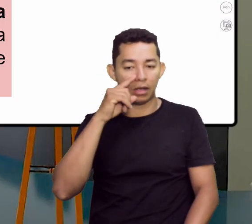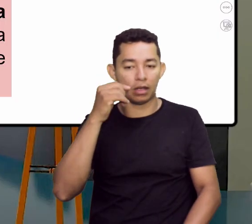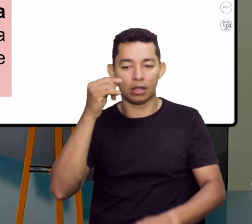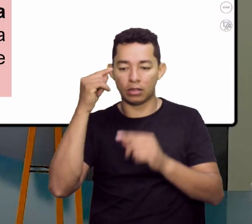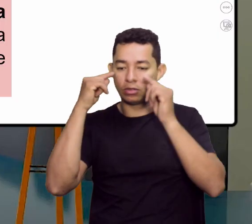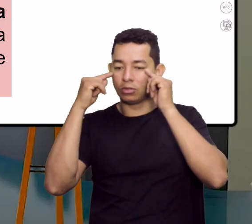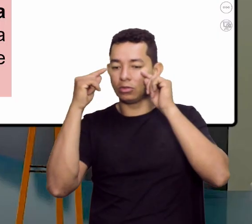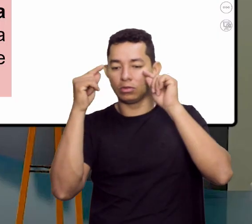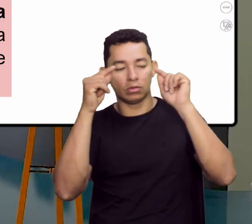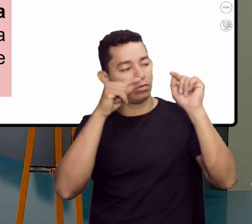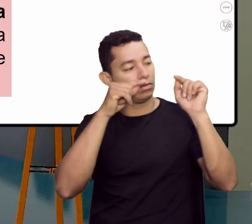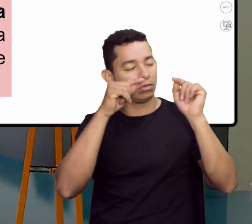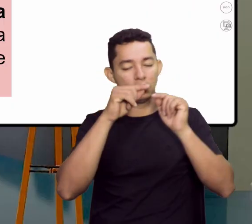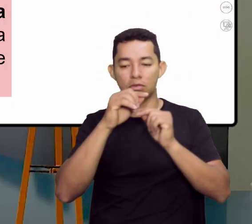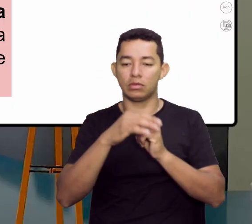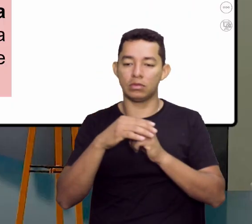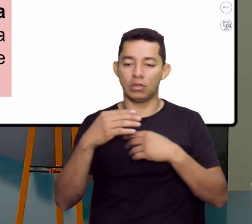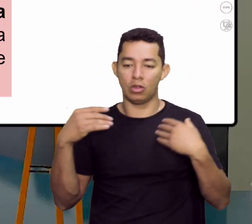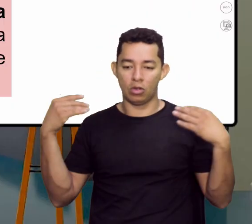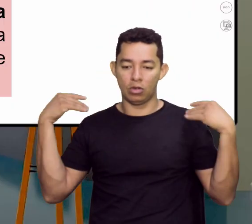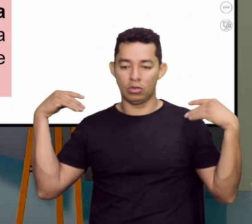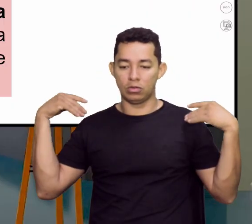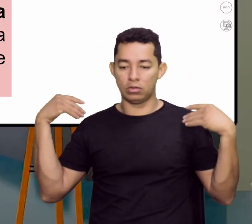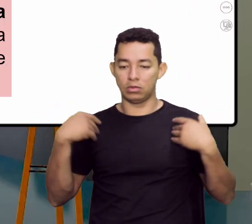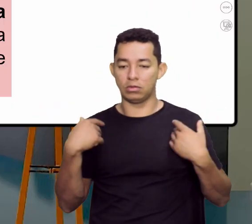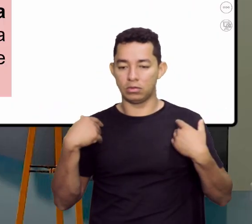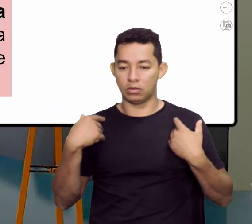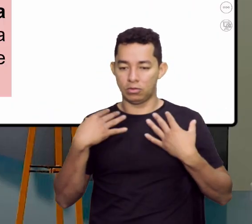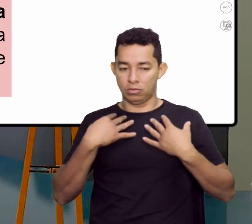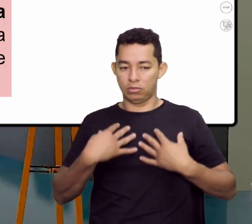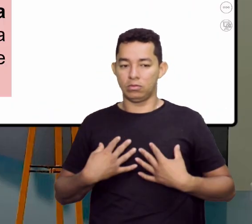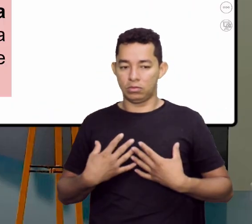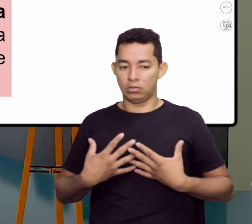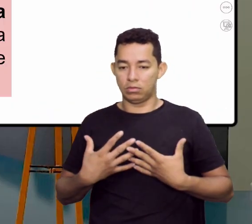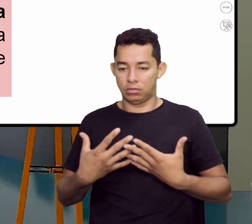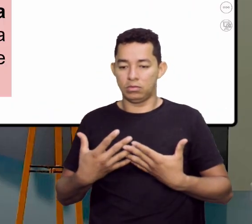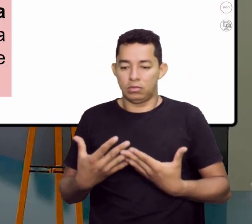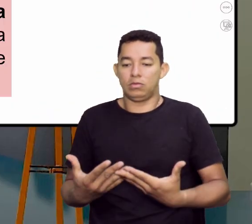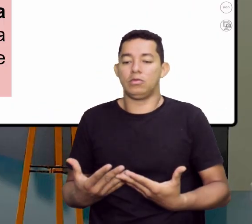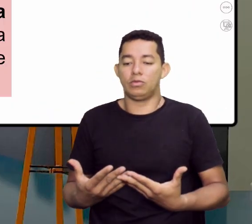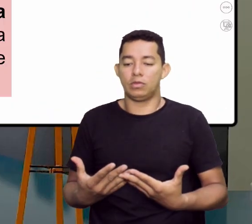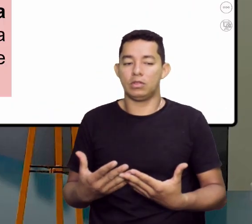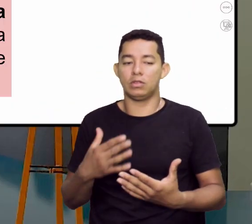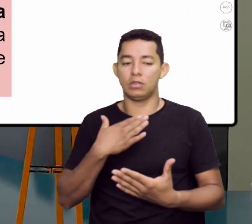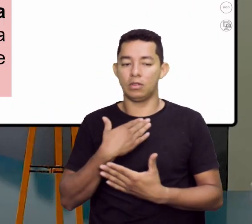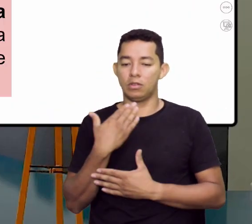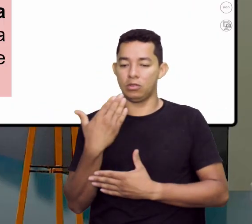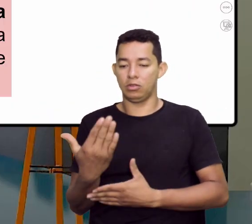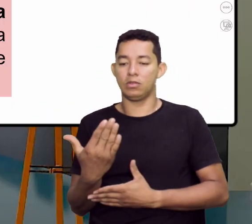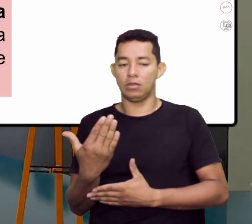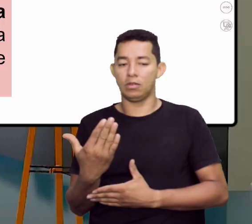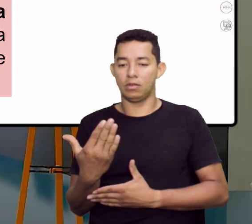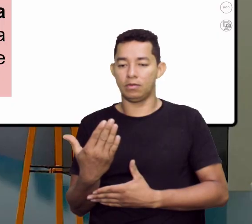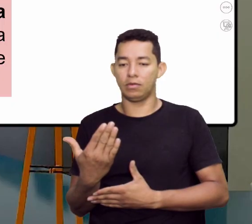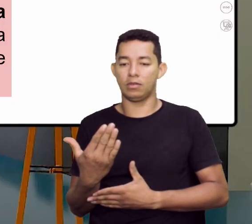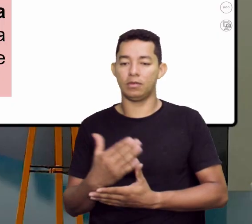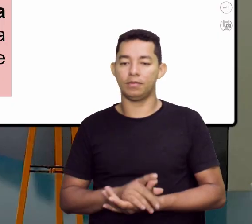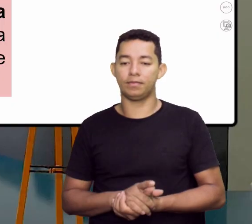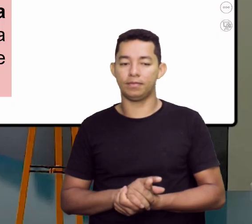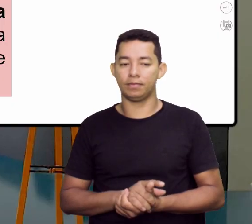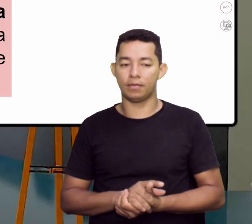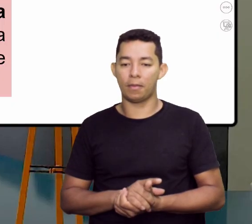olhos. Você veja também que os ombros, né, o busto, a parte aqui da frente, ela está